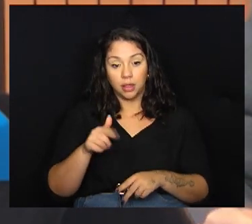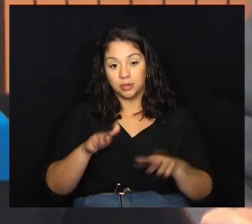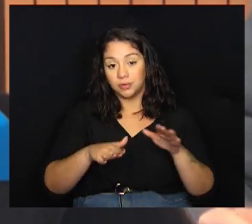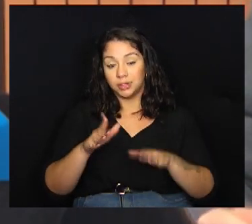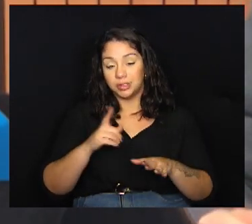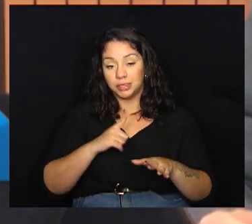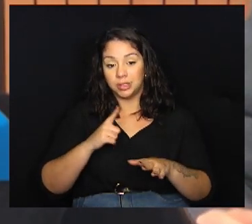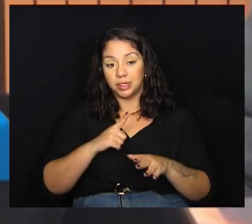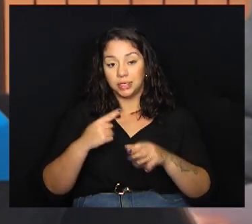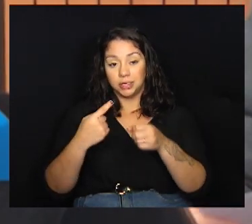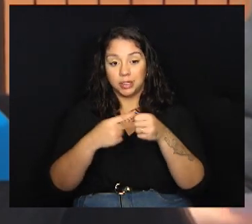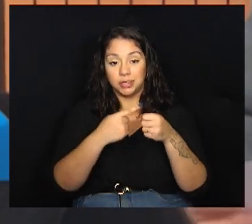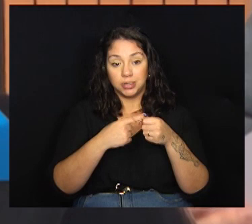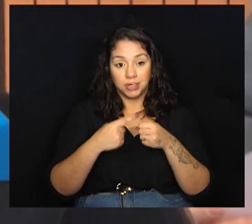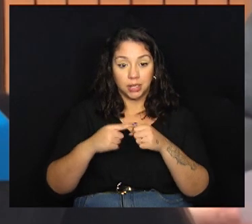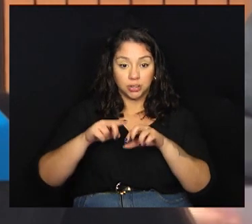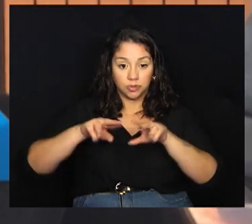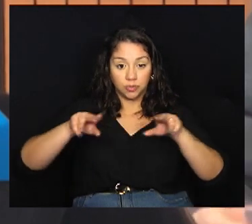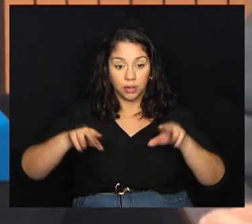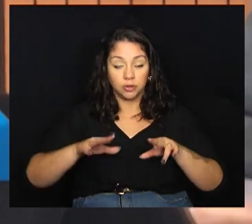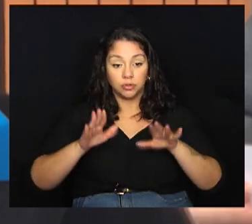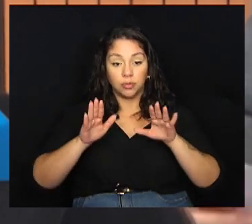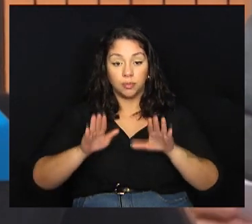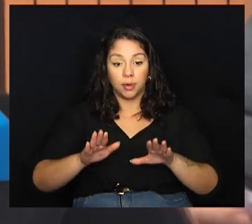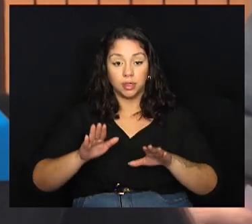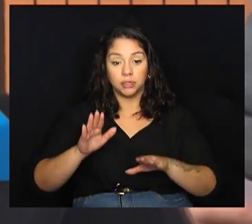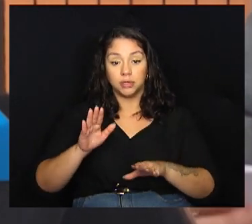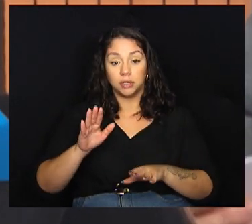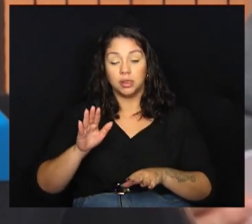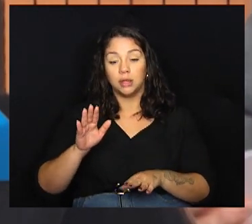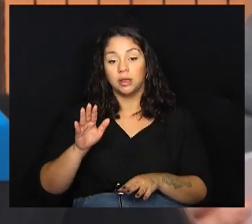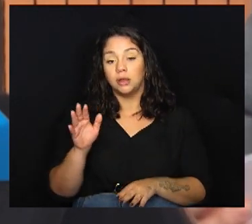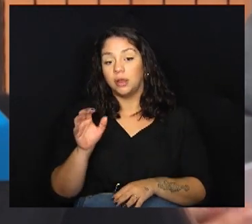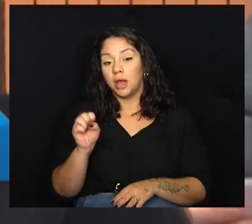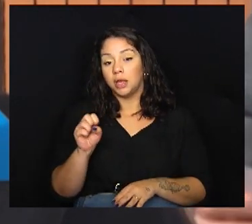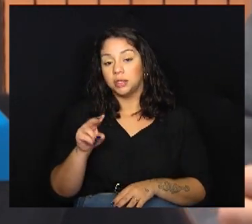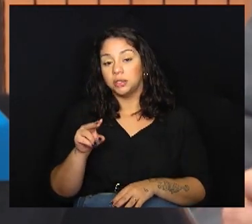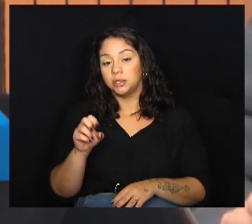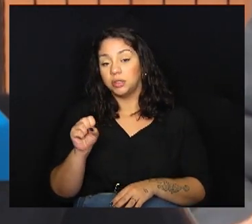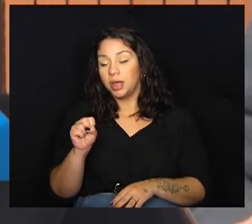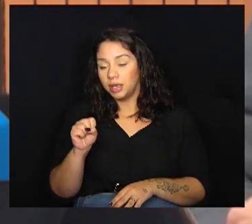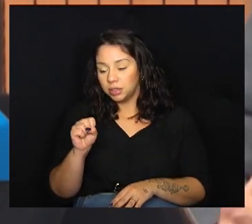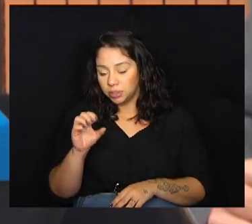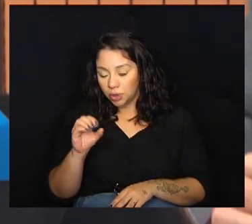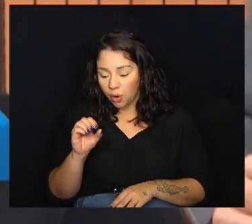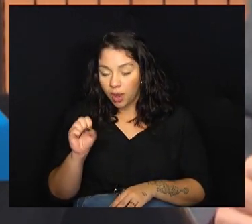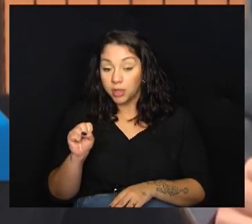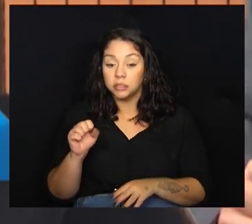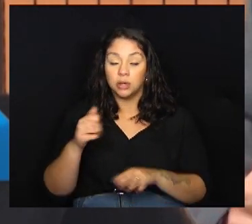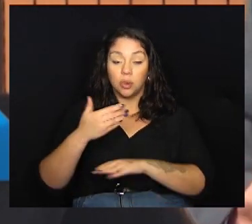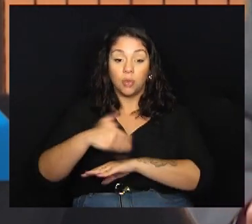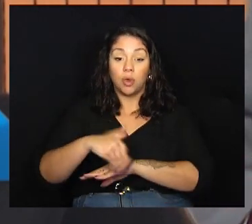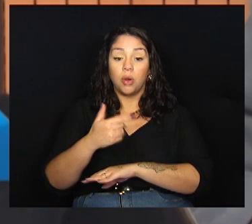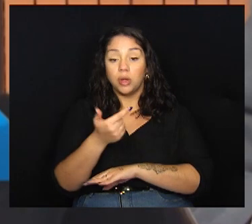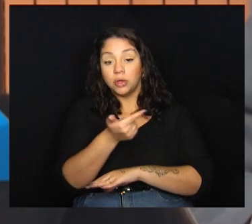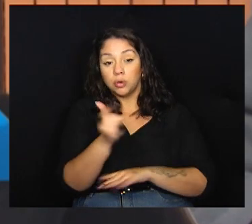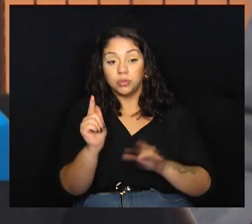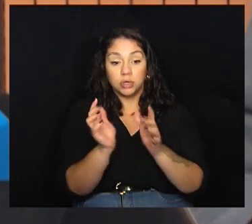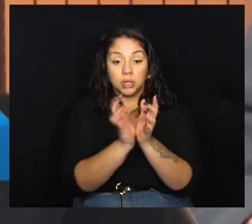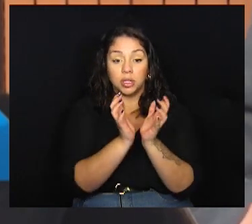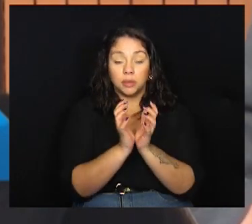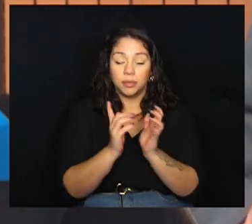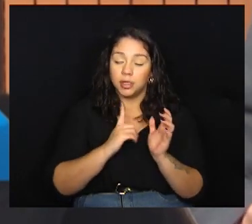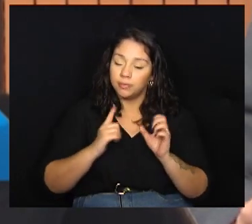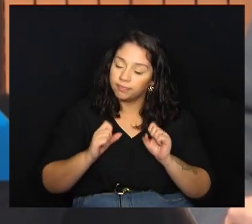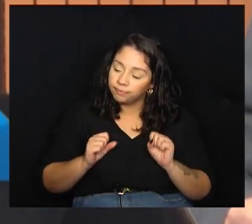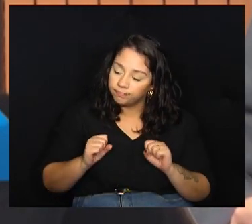da cidade, mas o SOS Rua, as outras equipes, eu sei que se desdobram para fazer o atendimento, o que é